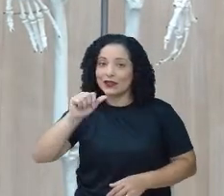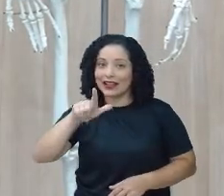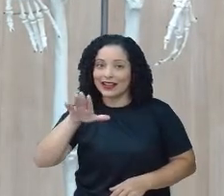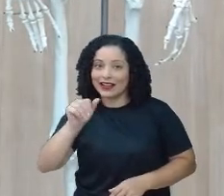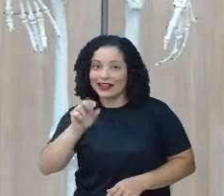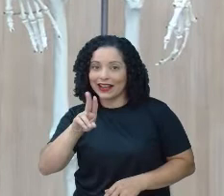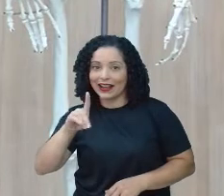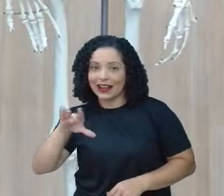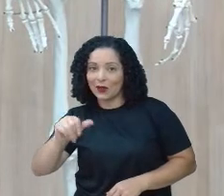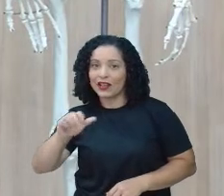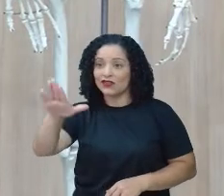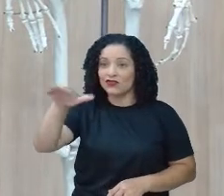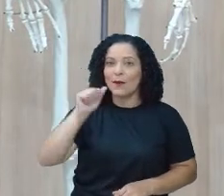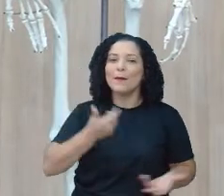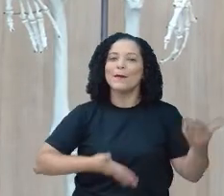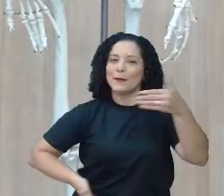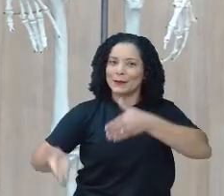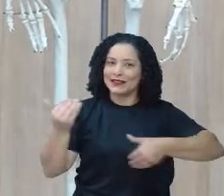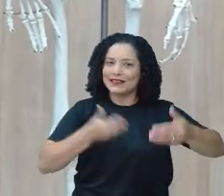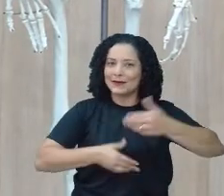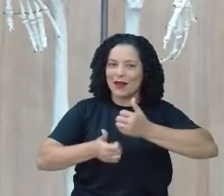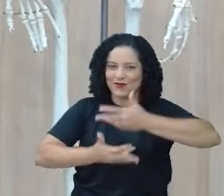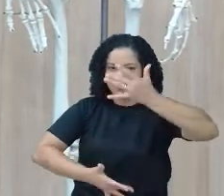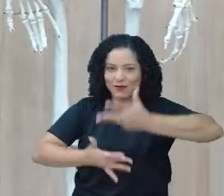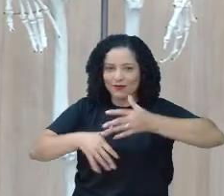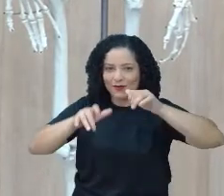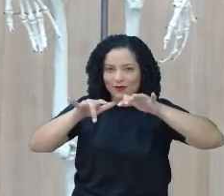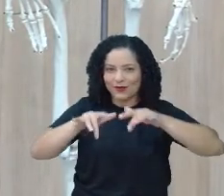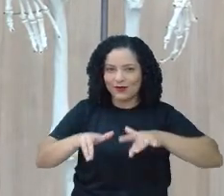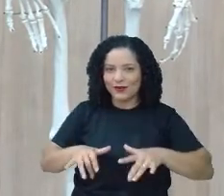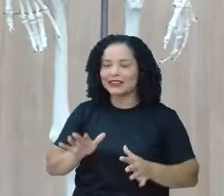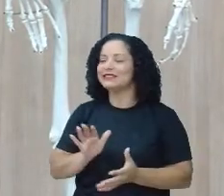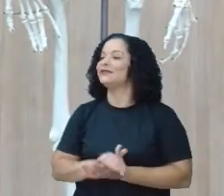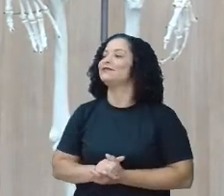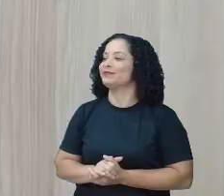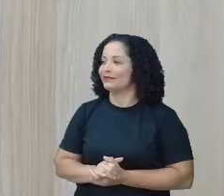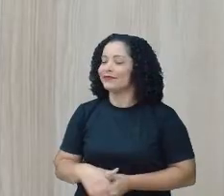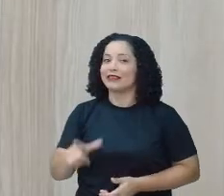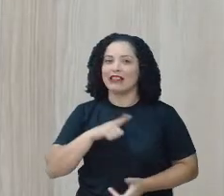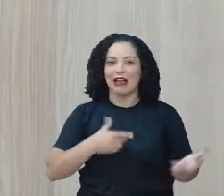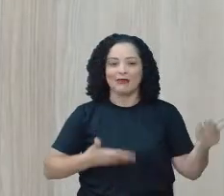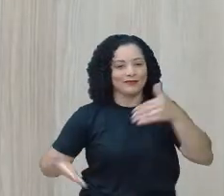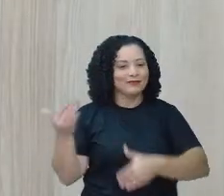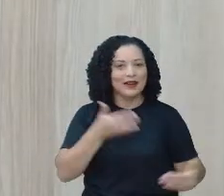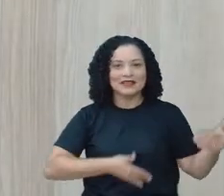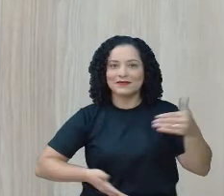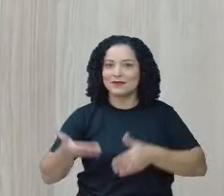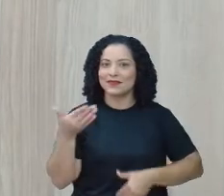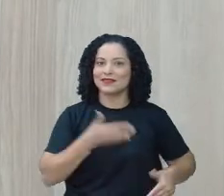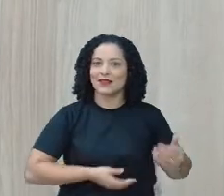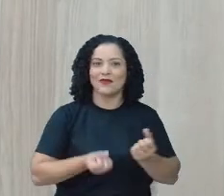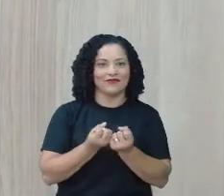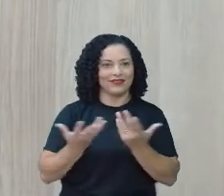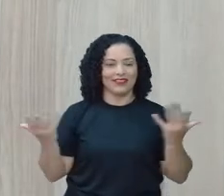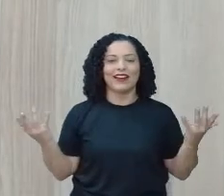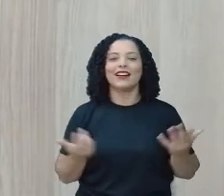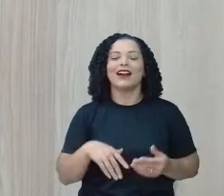coisa boa aí, escrita aí pelos nossos alunos. Diz aí, Cláudia. Professora, interação muito grande aqui, então